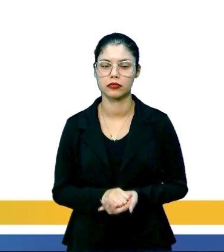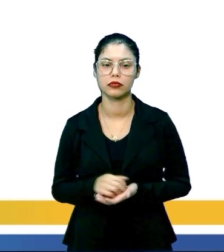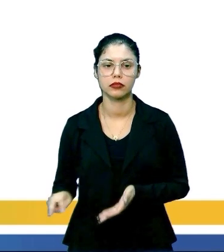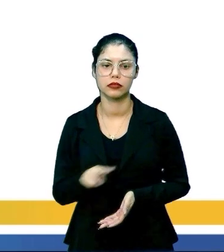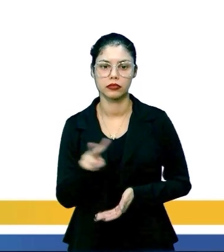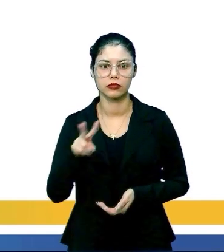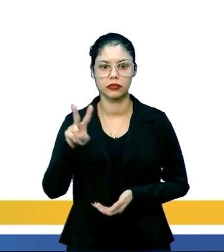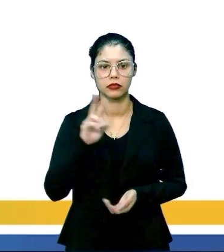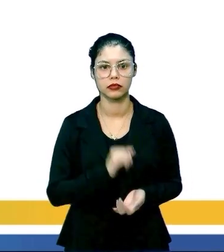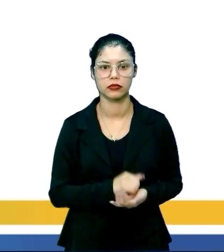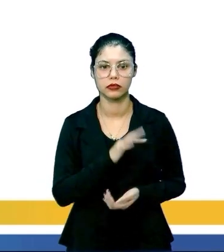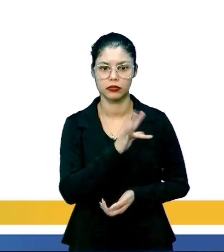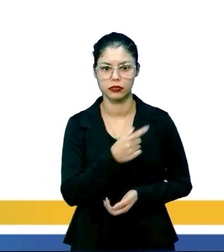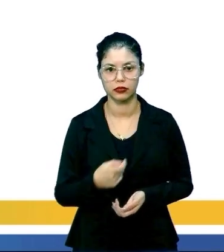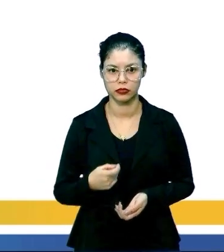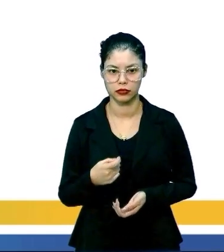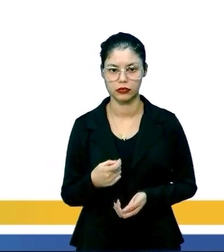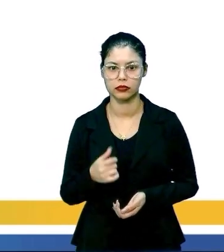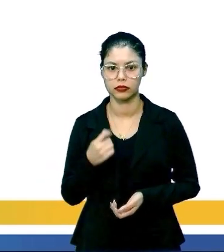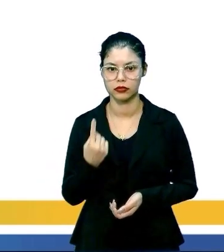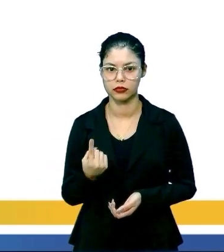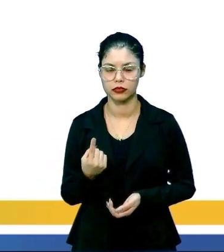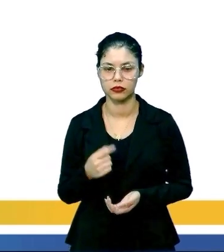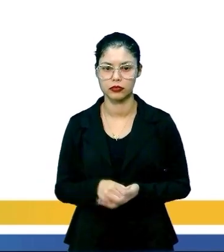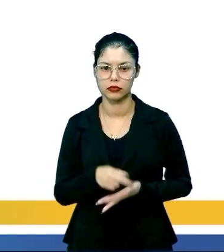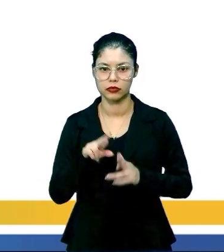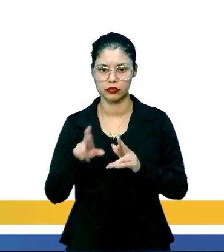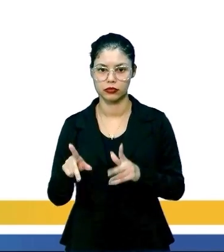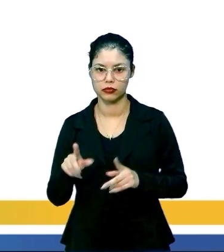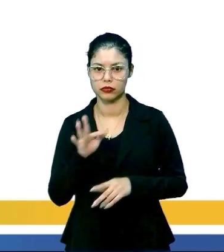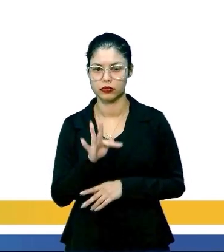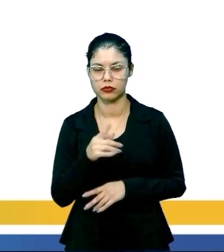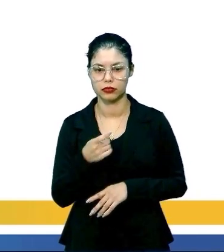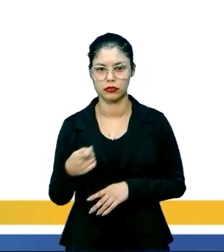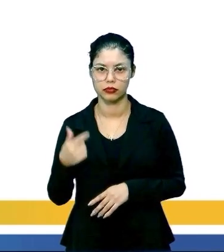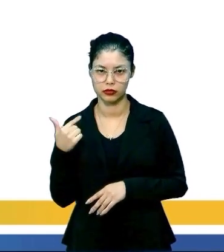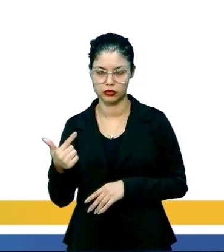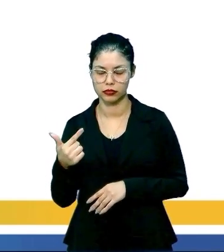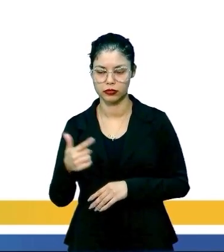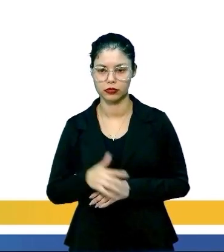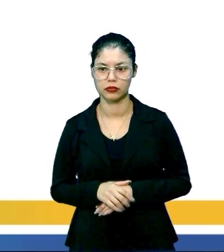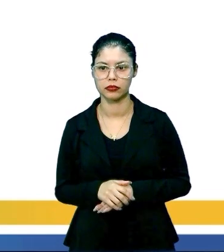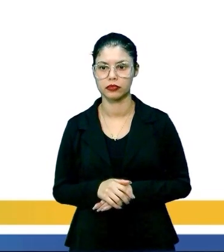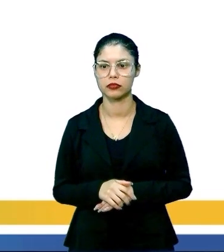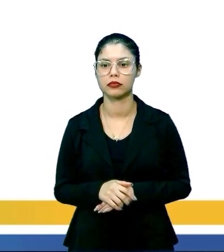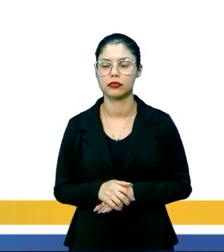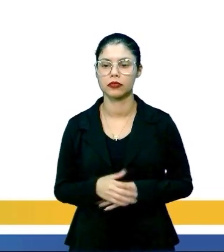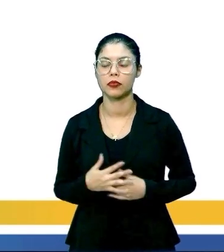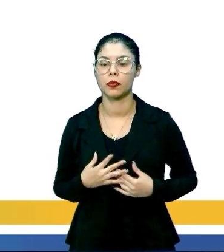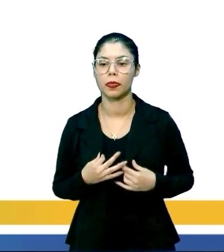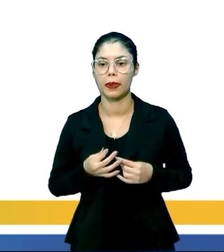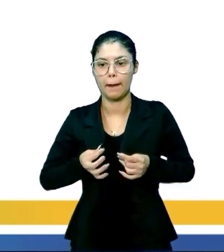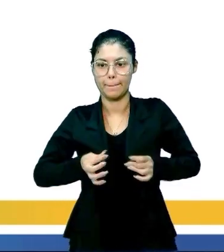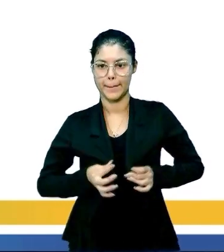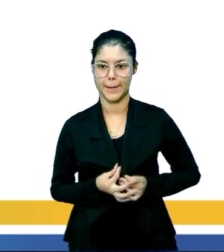O valor de f de x1 é diferente do f de x2.